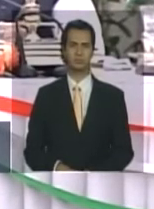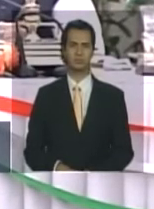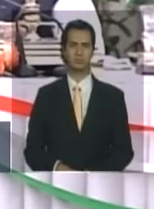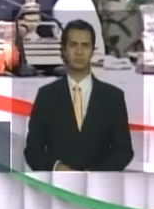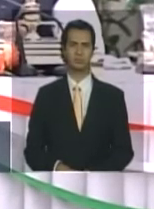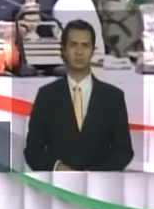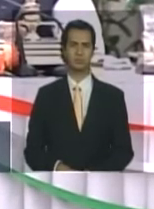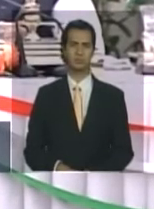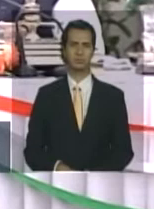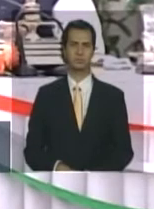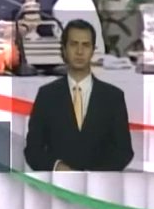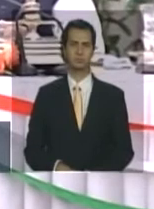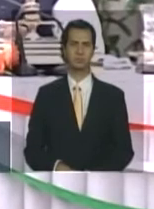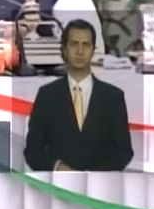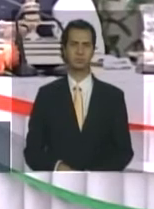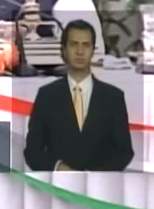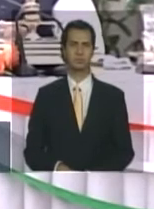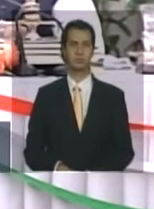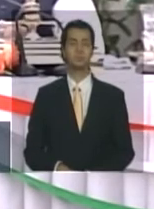liderança mundial